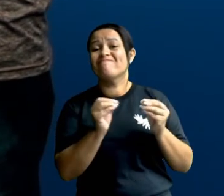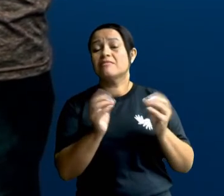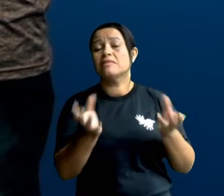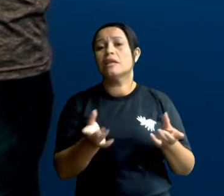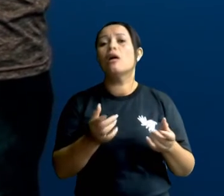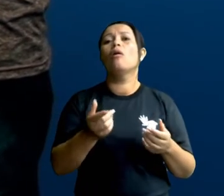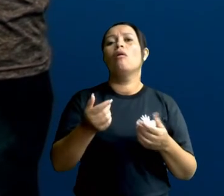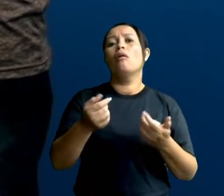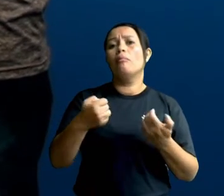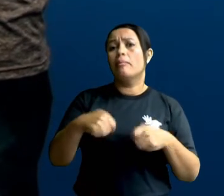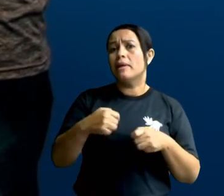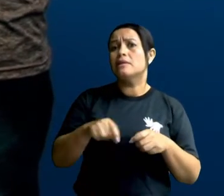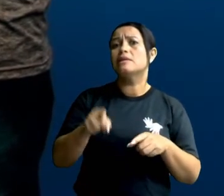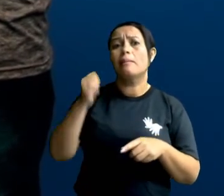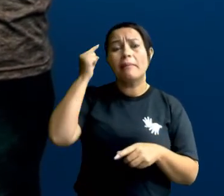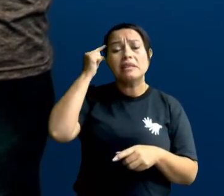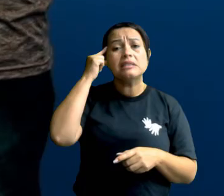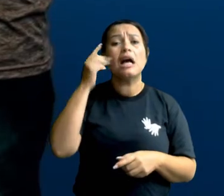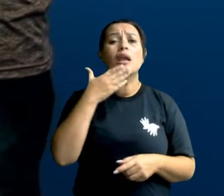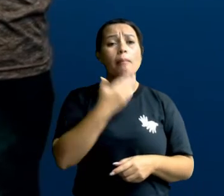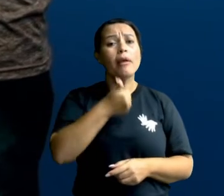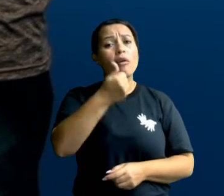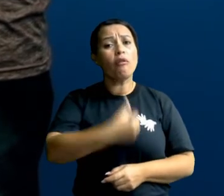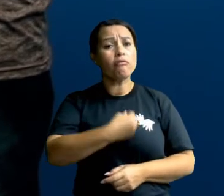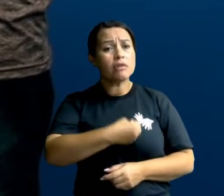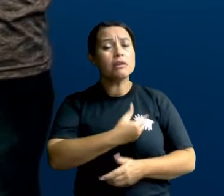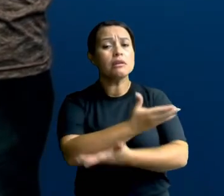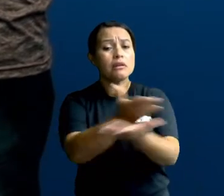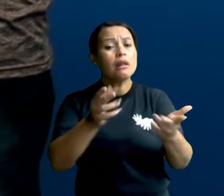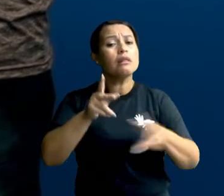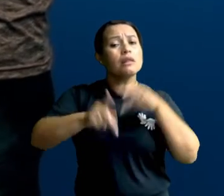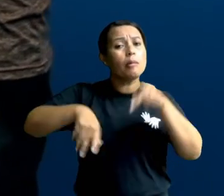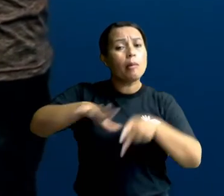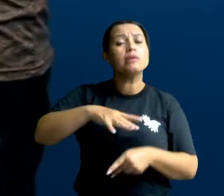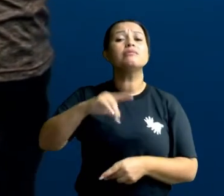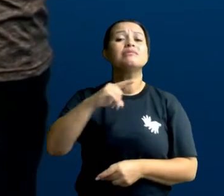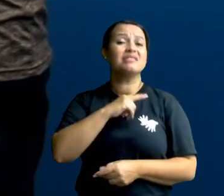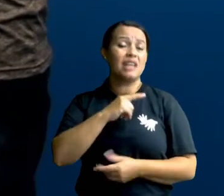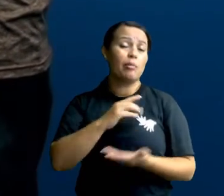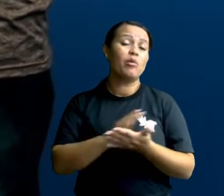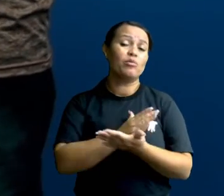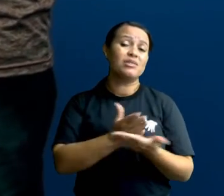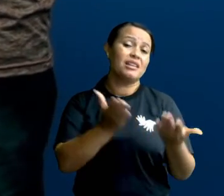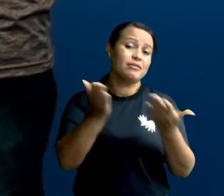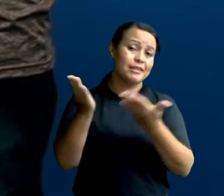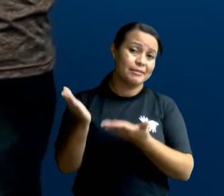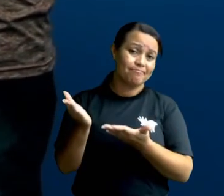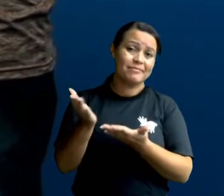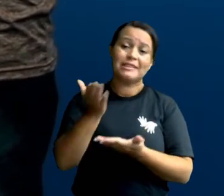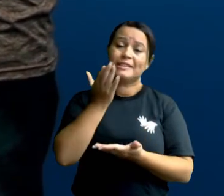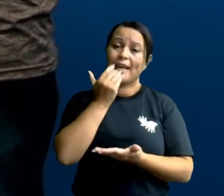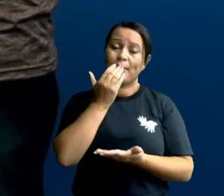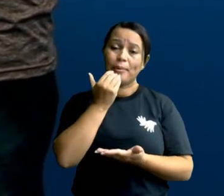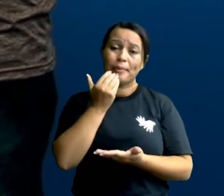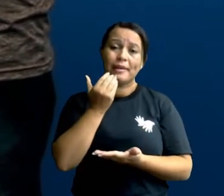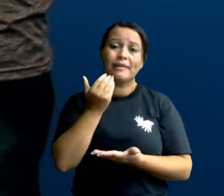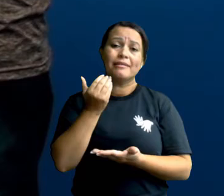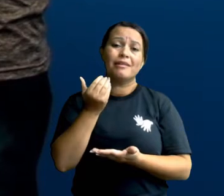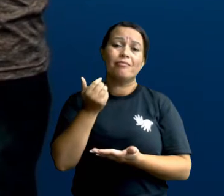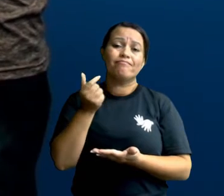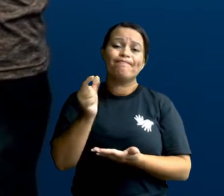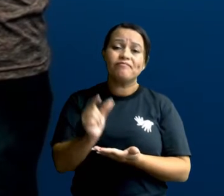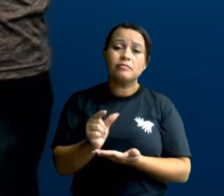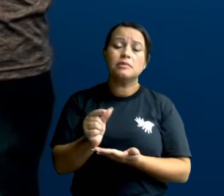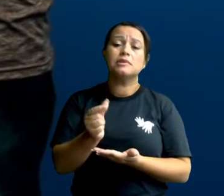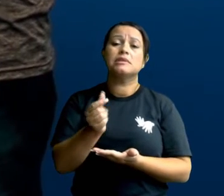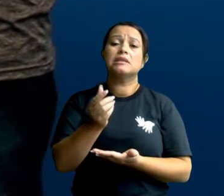maior dos alimentos, uma maior qualidade de alimentação, qualidade de vida em toda a população, nós temos casos como esse, né? Que a alimentação